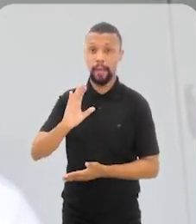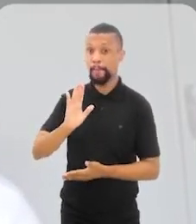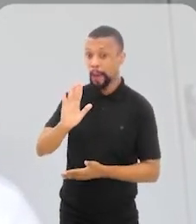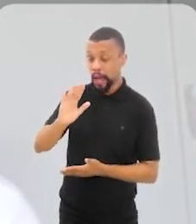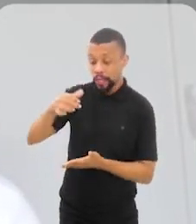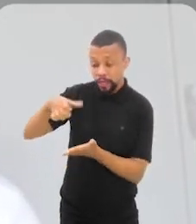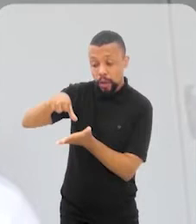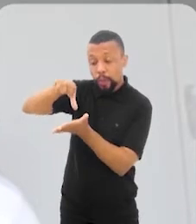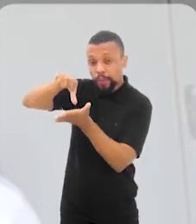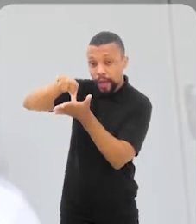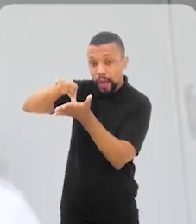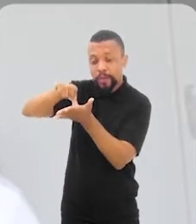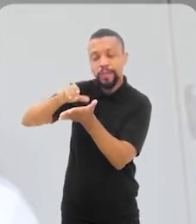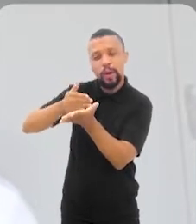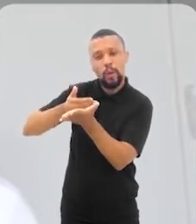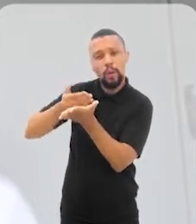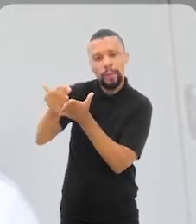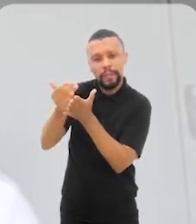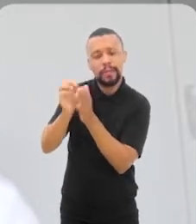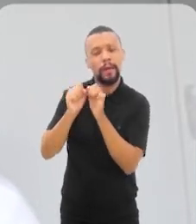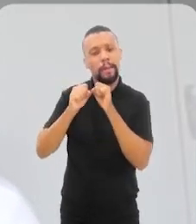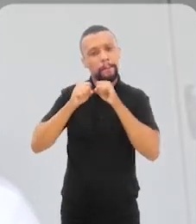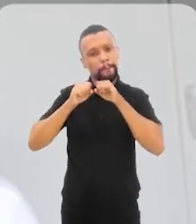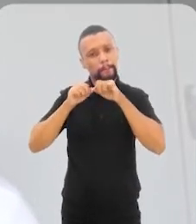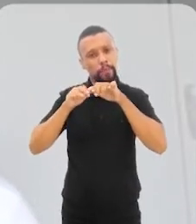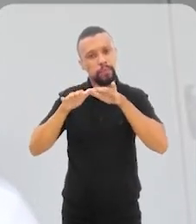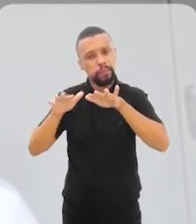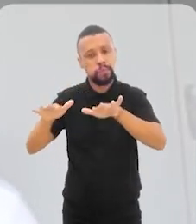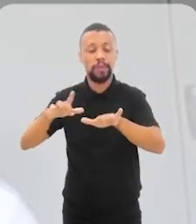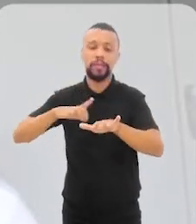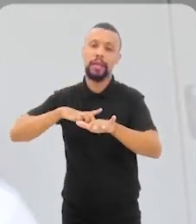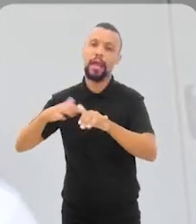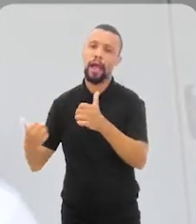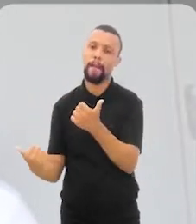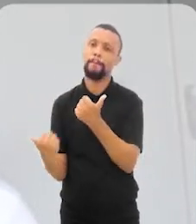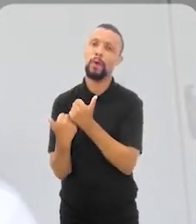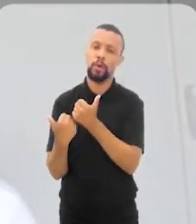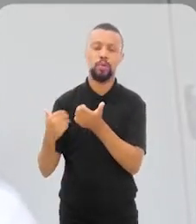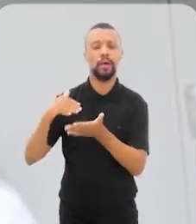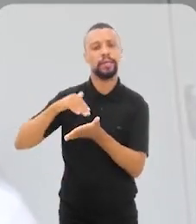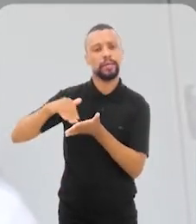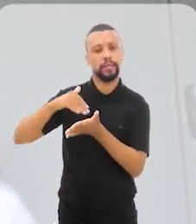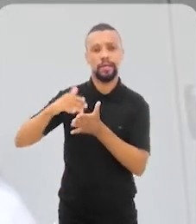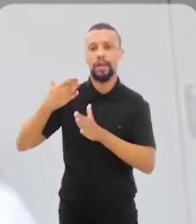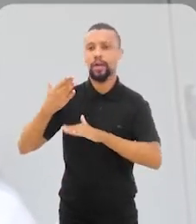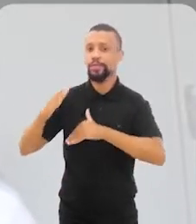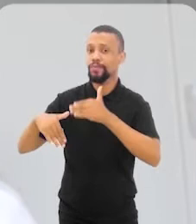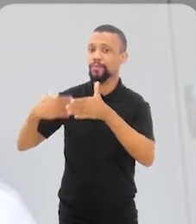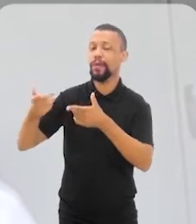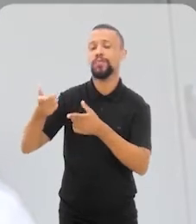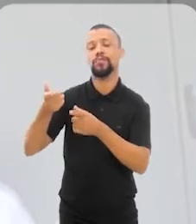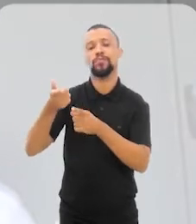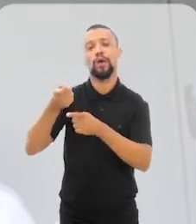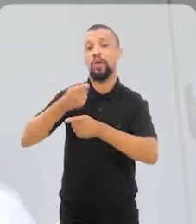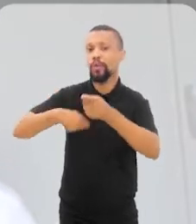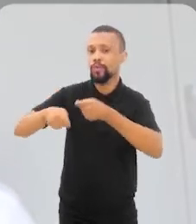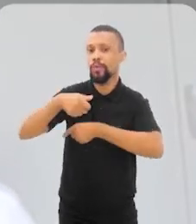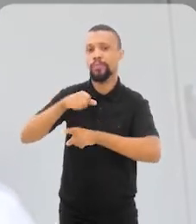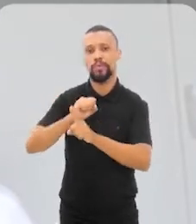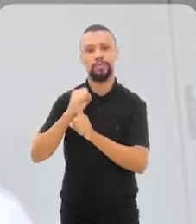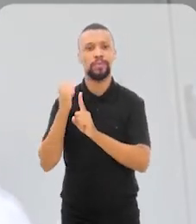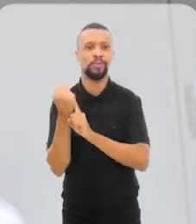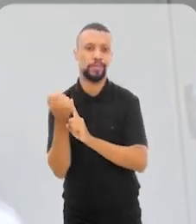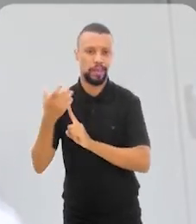esse observatório ele está se expandindo agora com o apoio da Secretaria de Desenvolvimento Econômico Sustentável